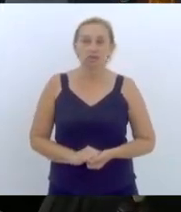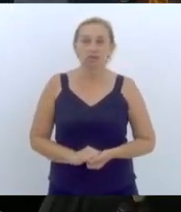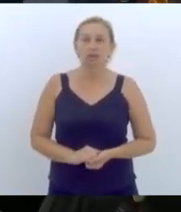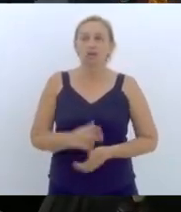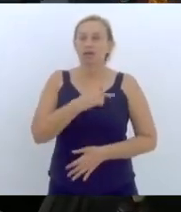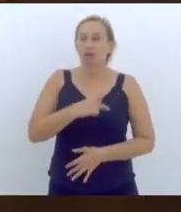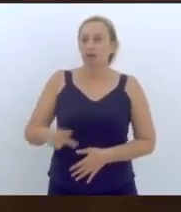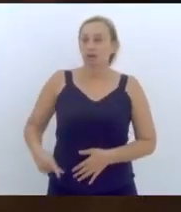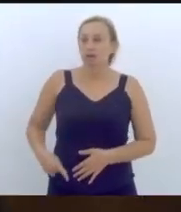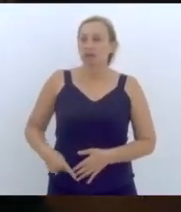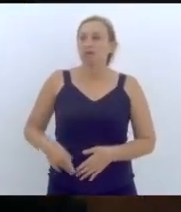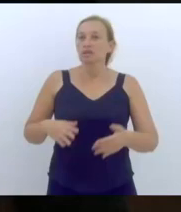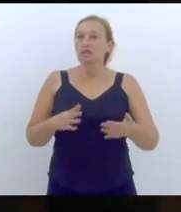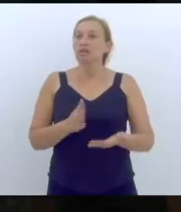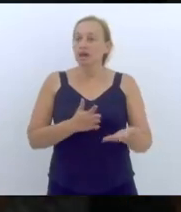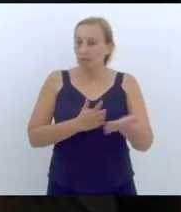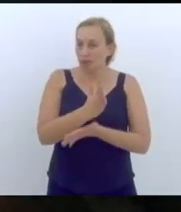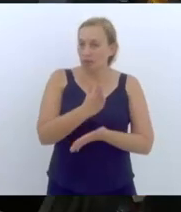Presidente, parecer favorável.